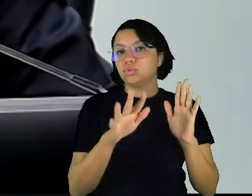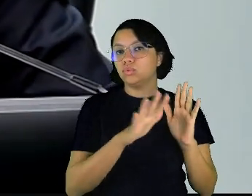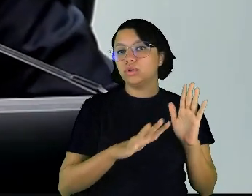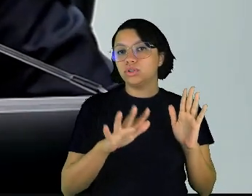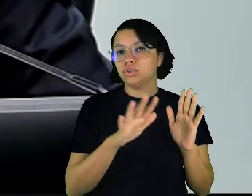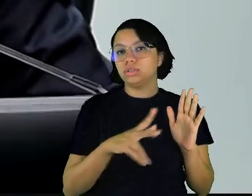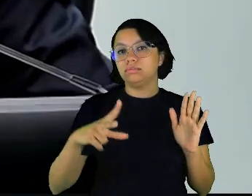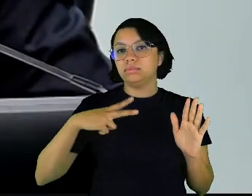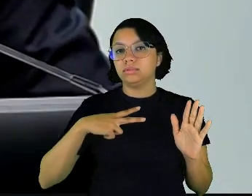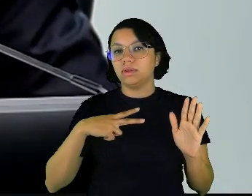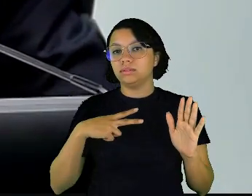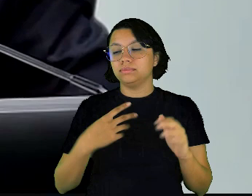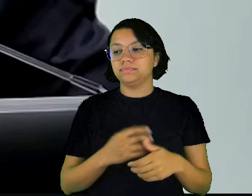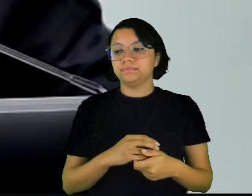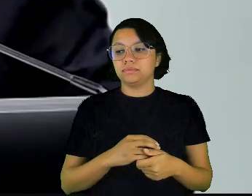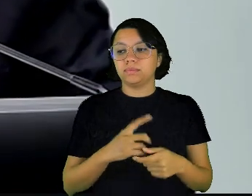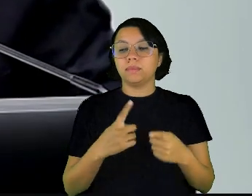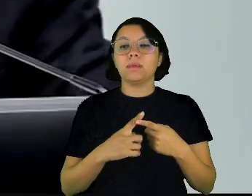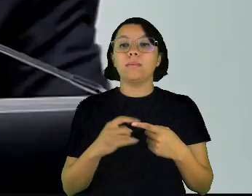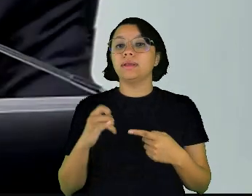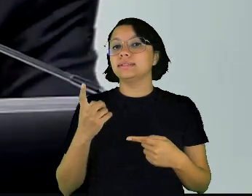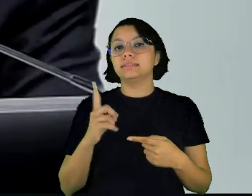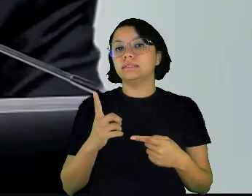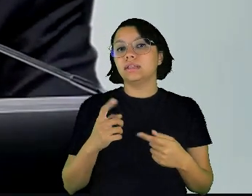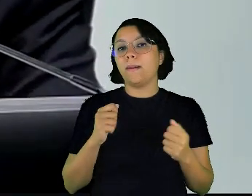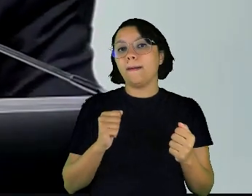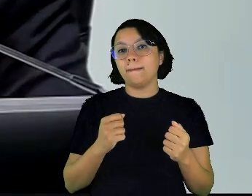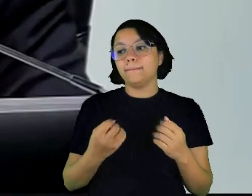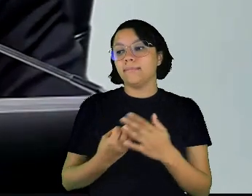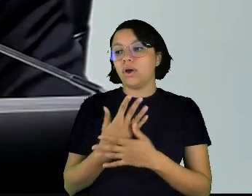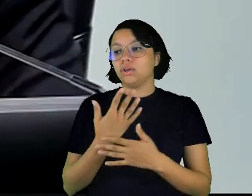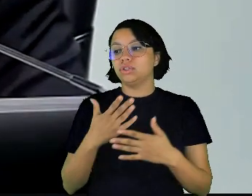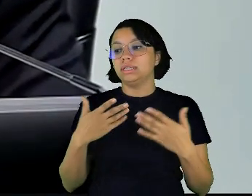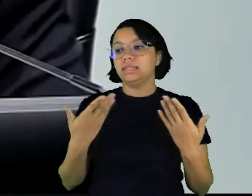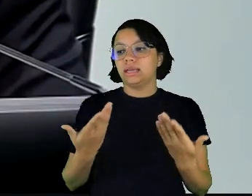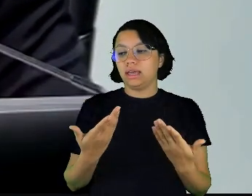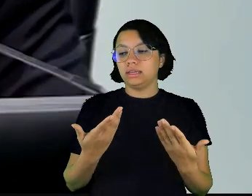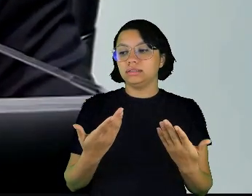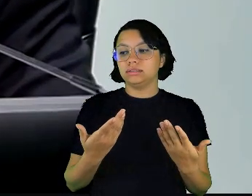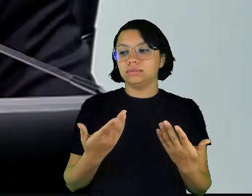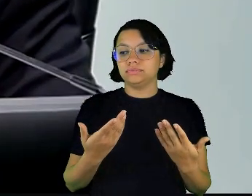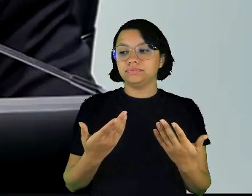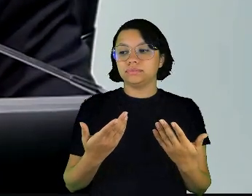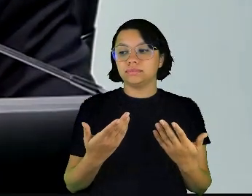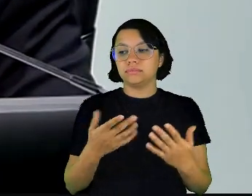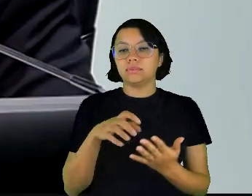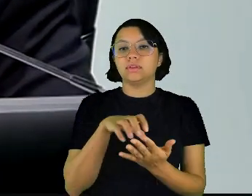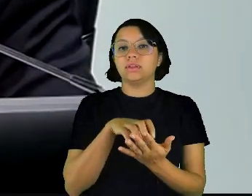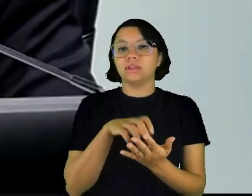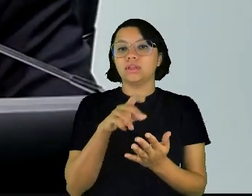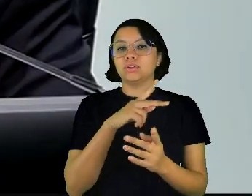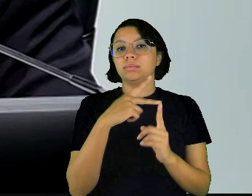privado, porque senão poderia gerar, então, um enriquecimento ilícito da entidade de previdência privada.